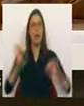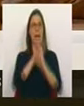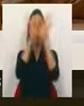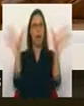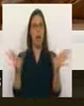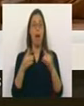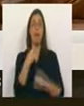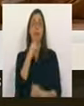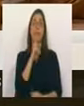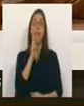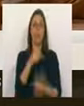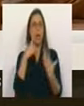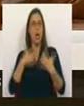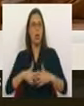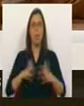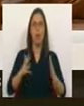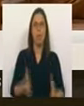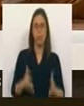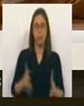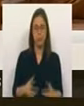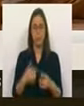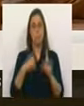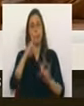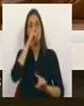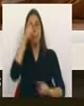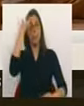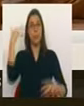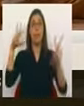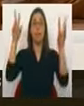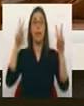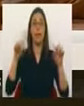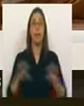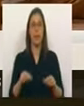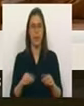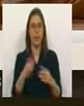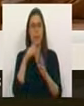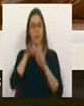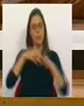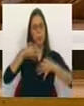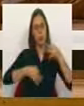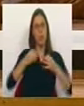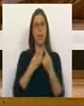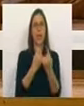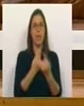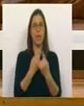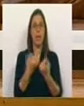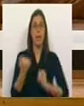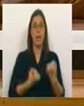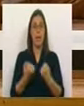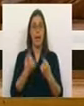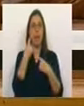claras e mensagens inequívocas. Começo por recordar que este tema, o regime jurídico de transporte em